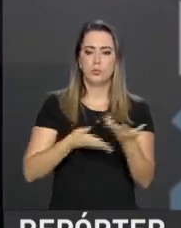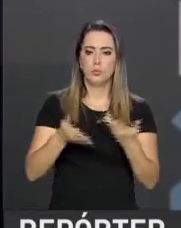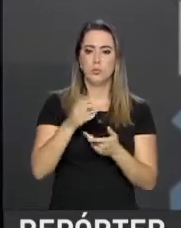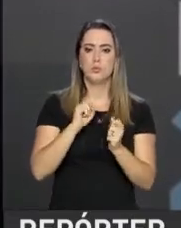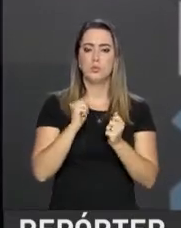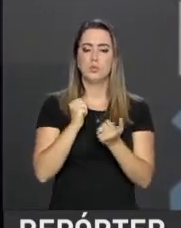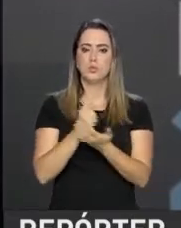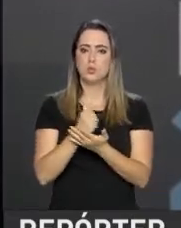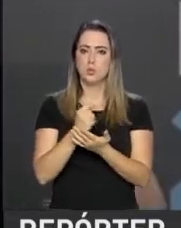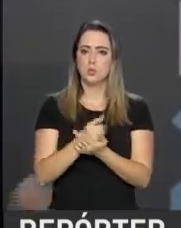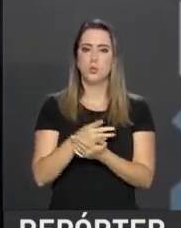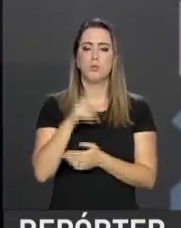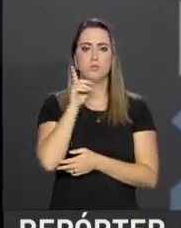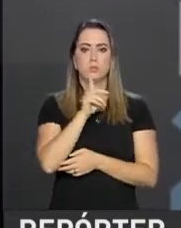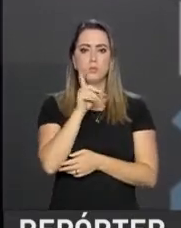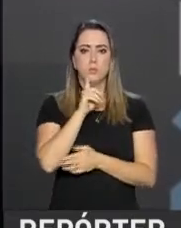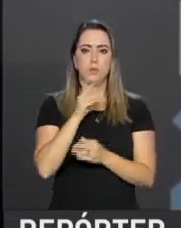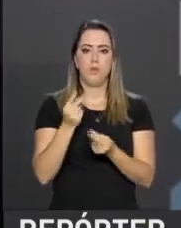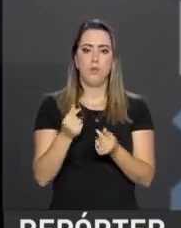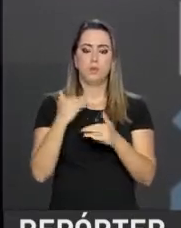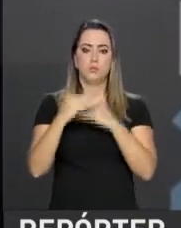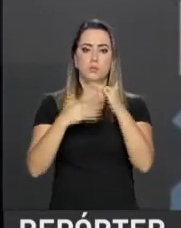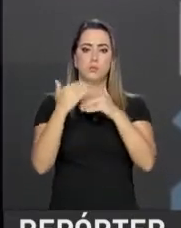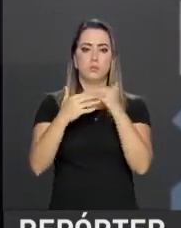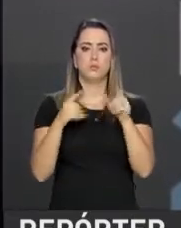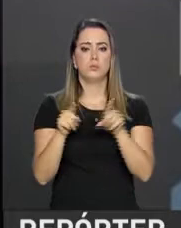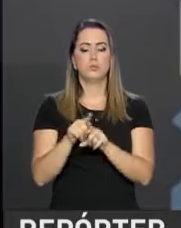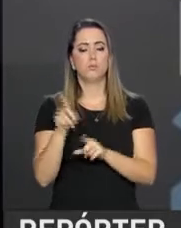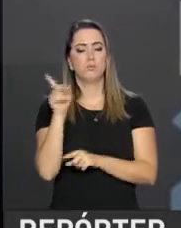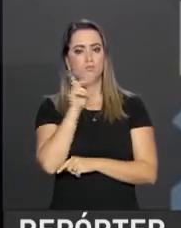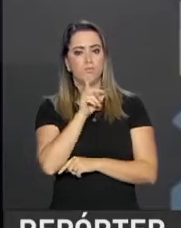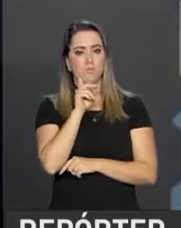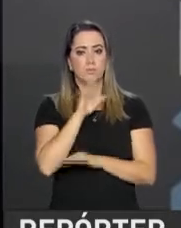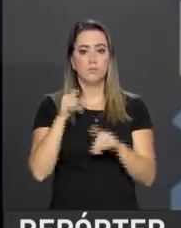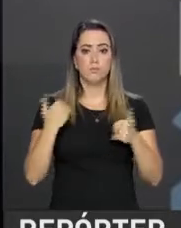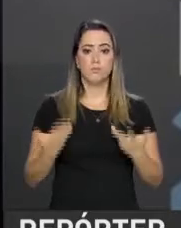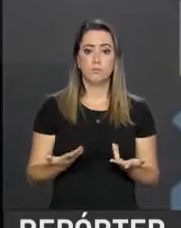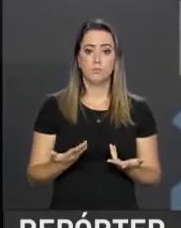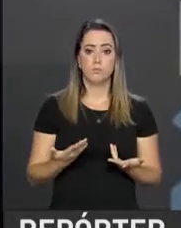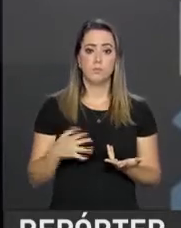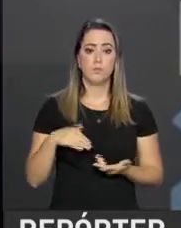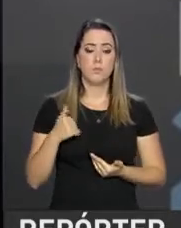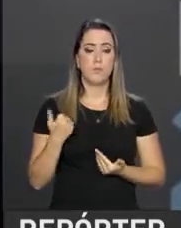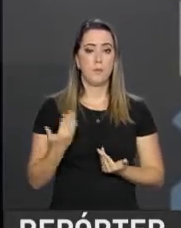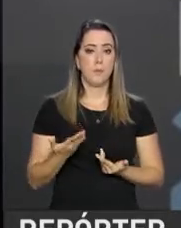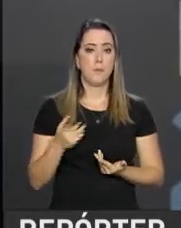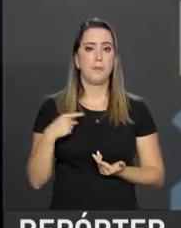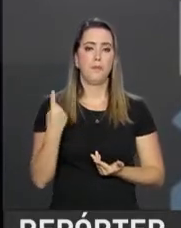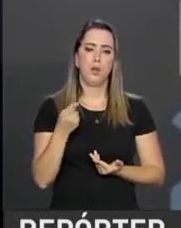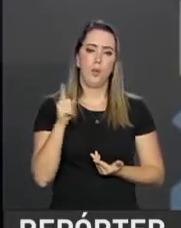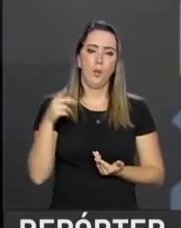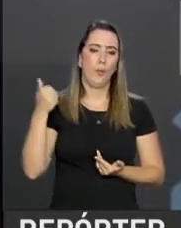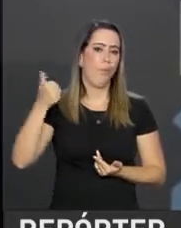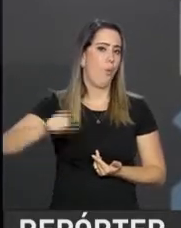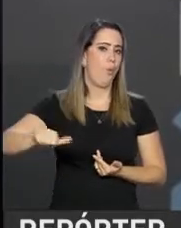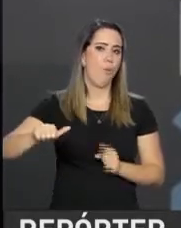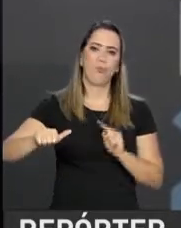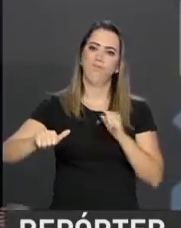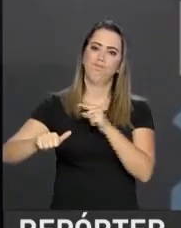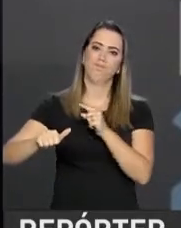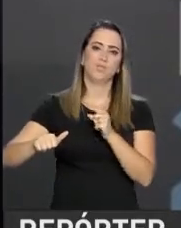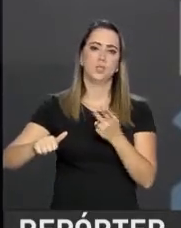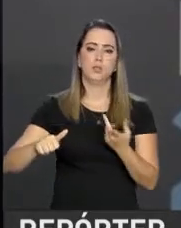americana que aumenta o custo de produção nos estados unidos então isto é negativo do governo americano